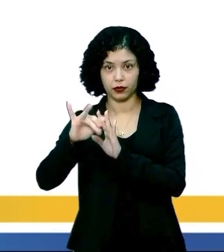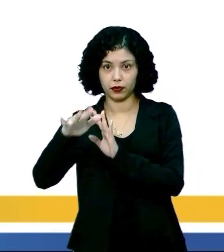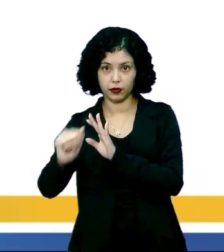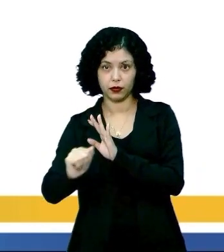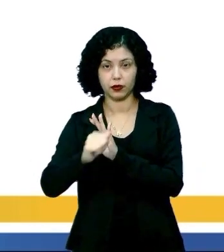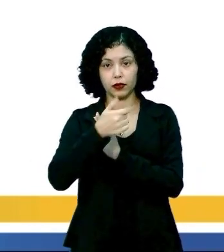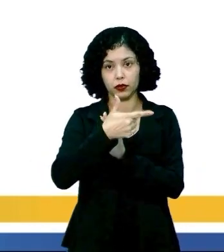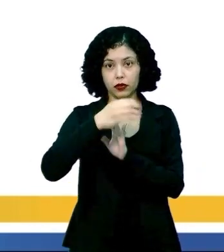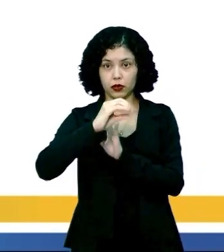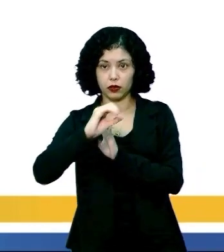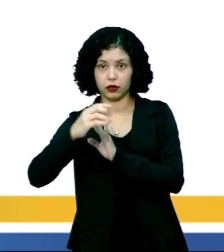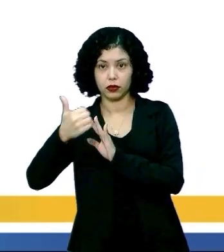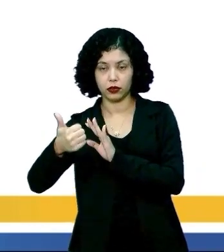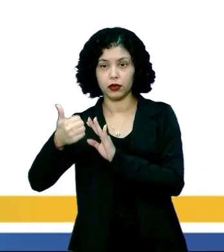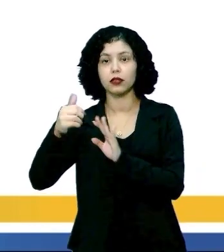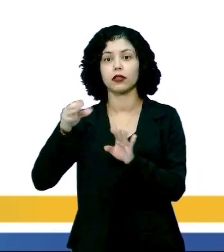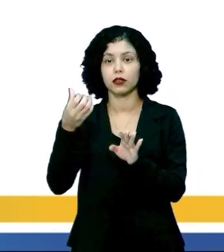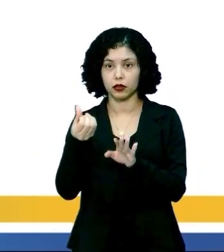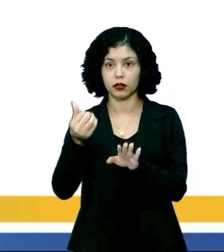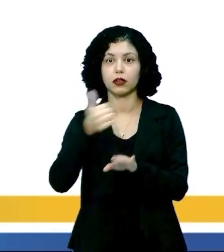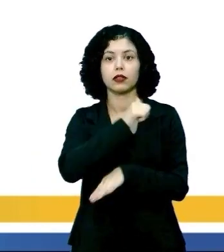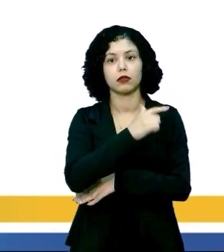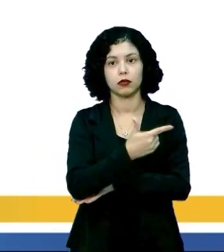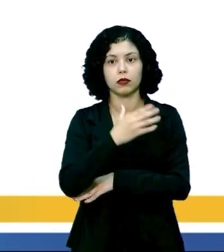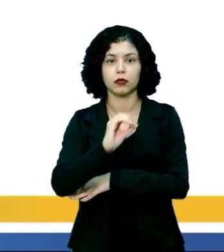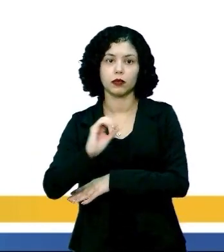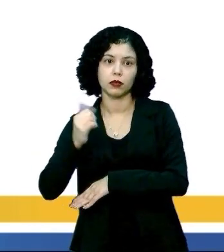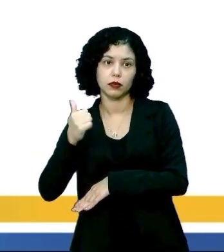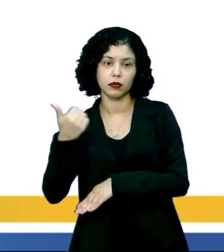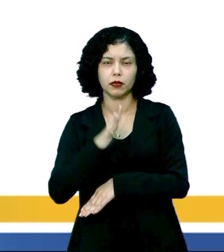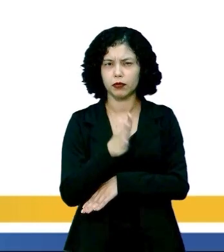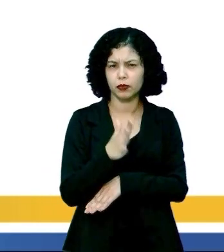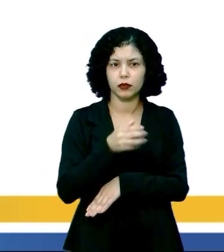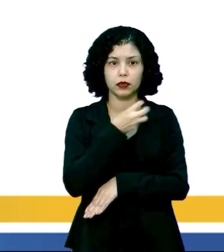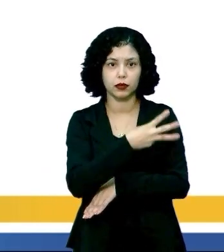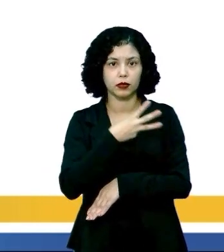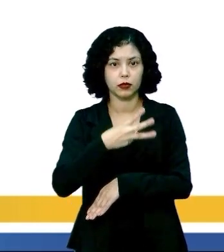entre 2006 e 2011 teve apenas